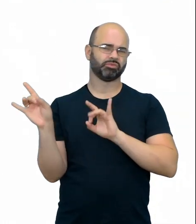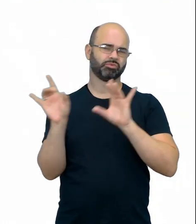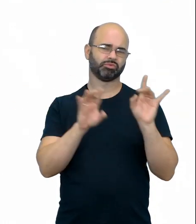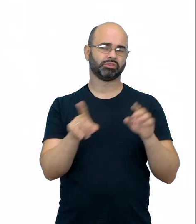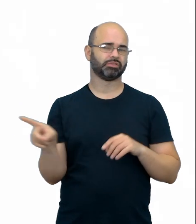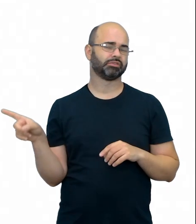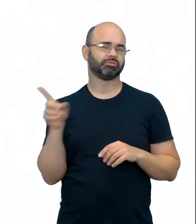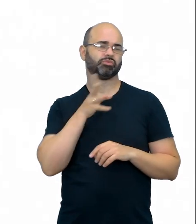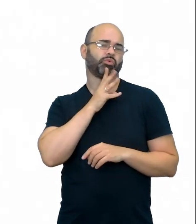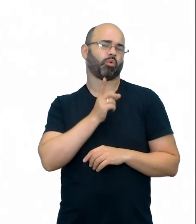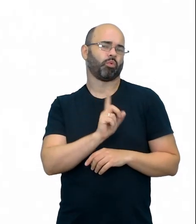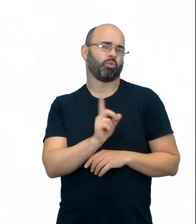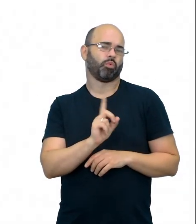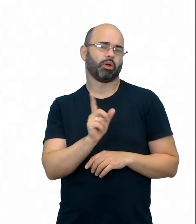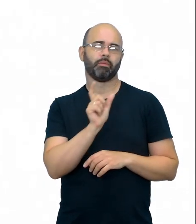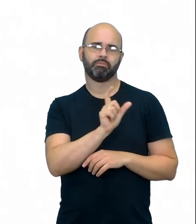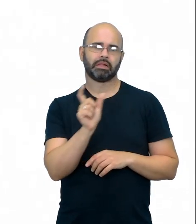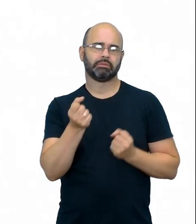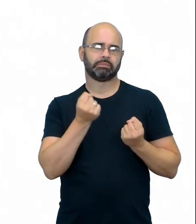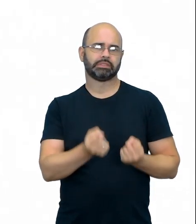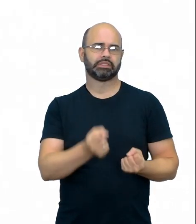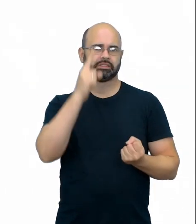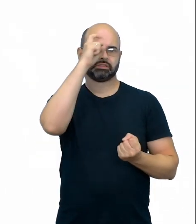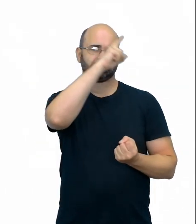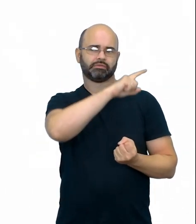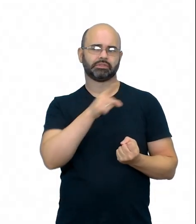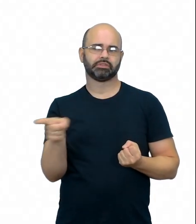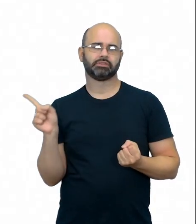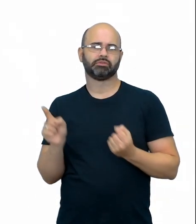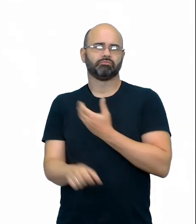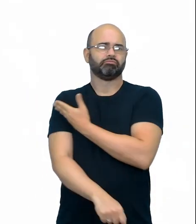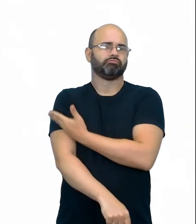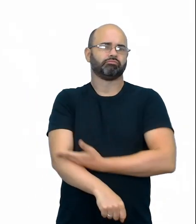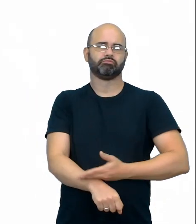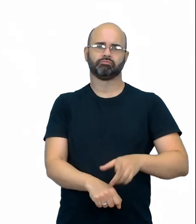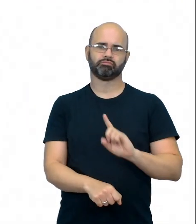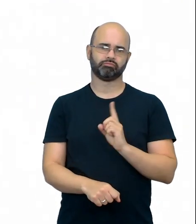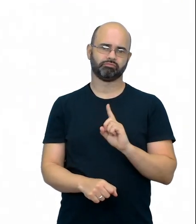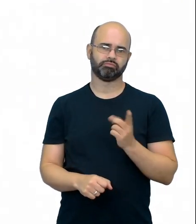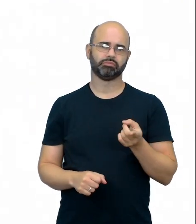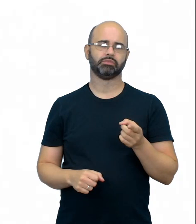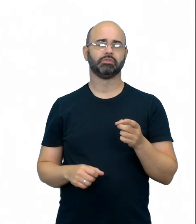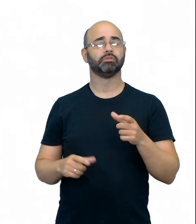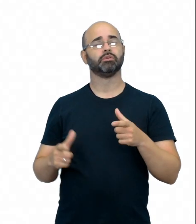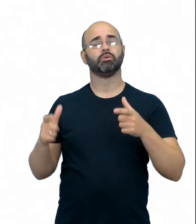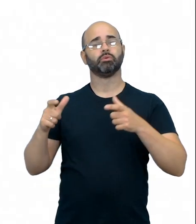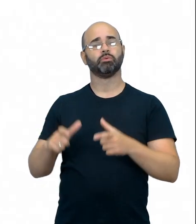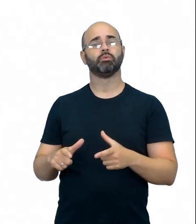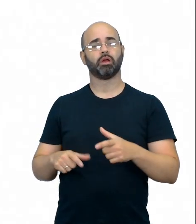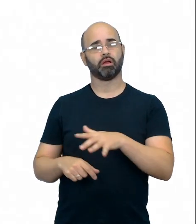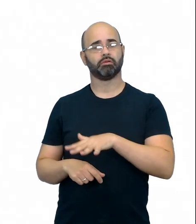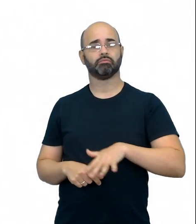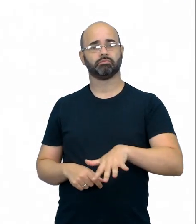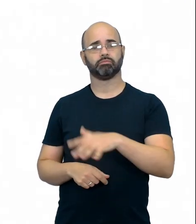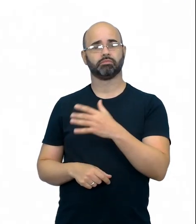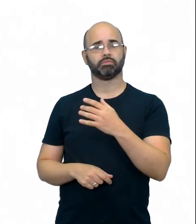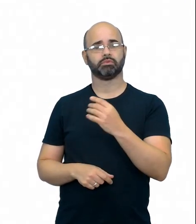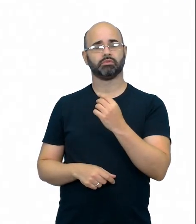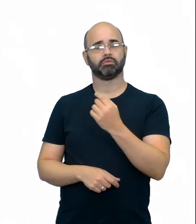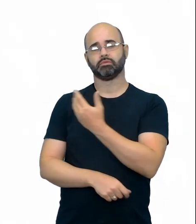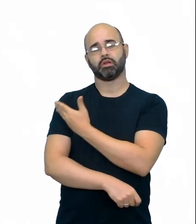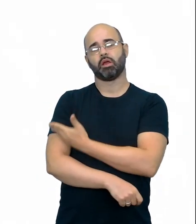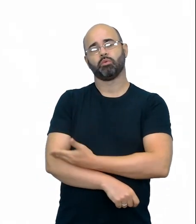alunos. Não é de conhecimento por cultura, por regionalismo. Então, peça para eles anotarem,